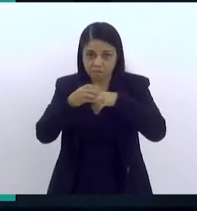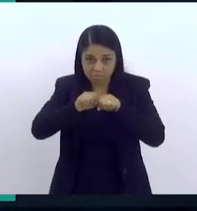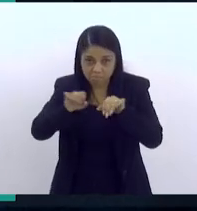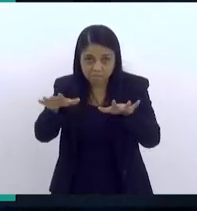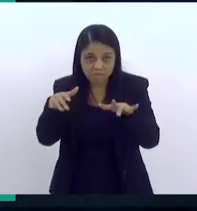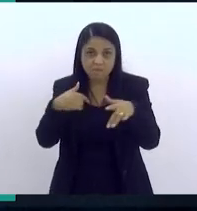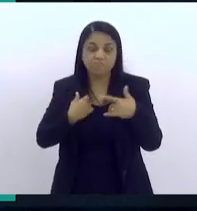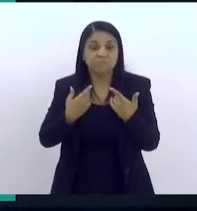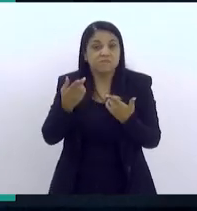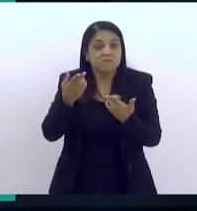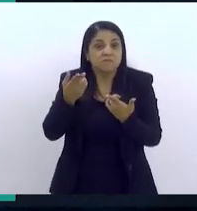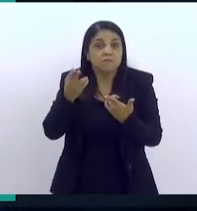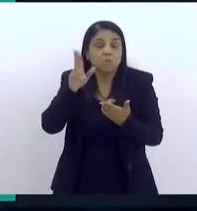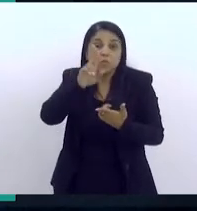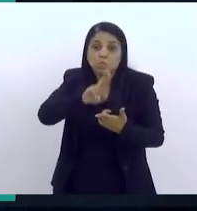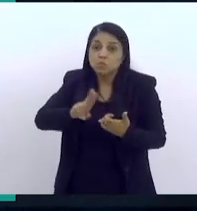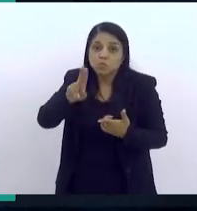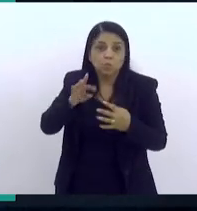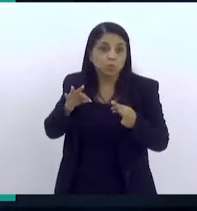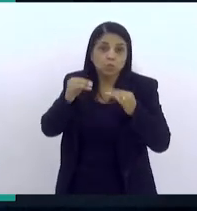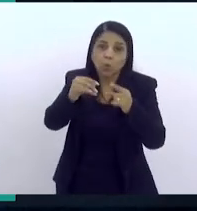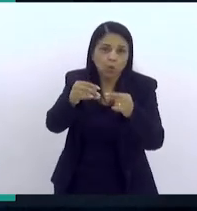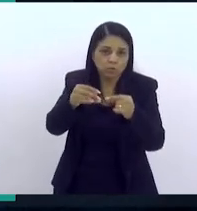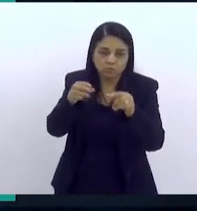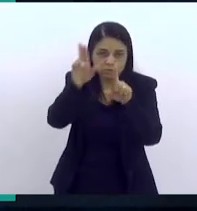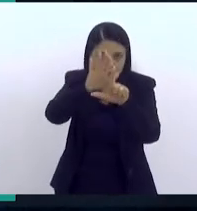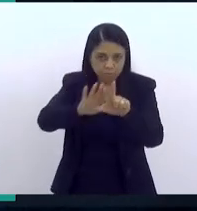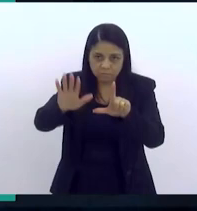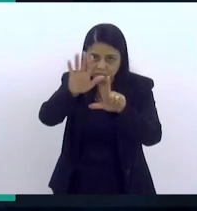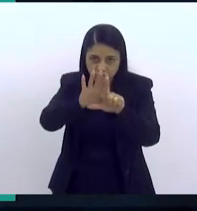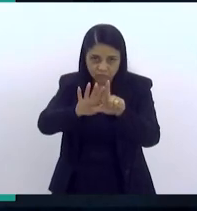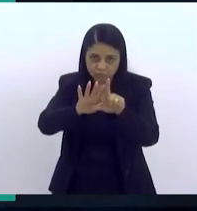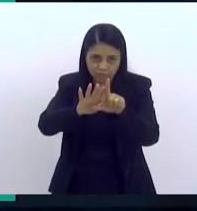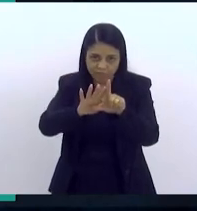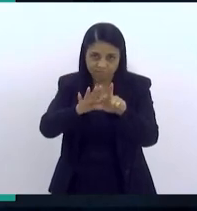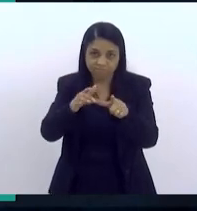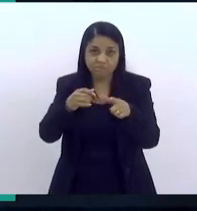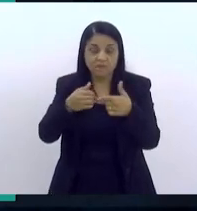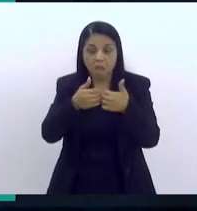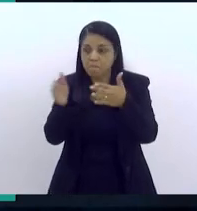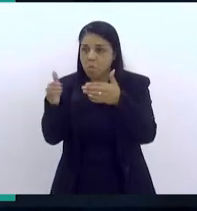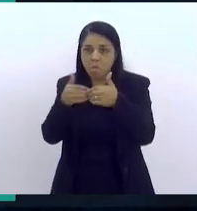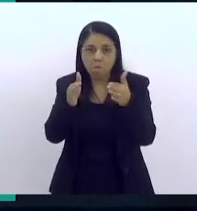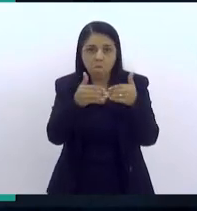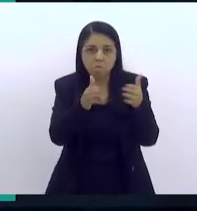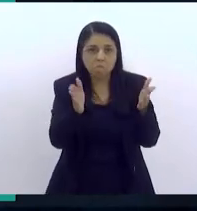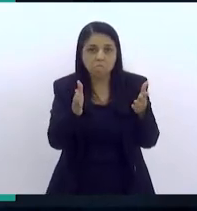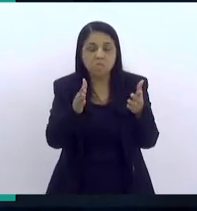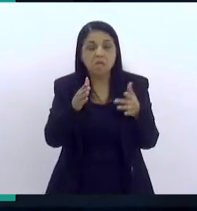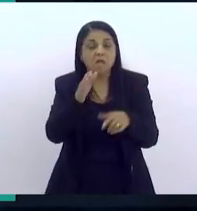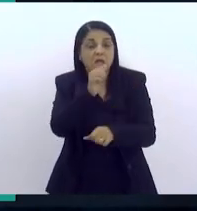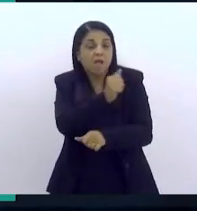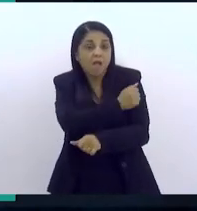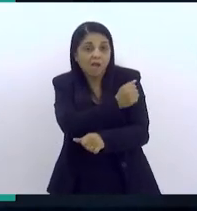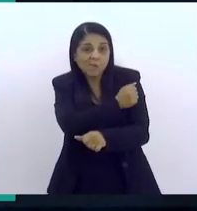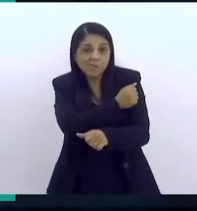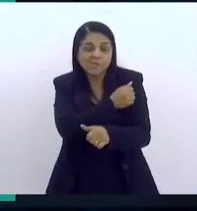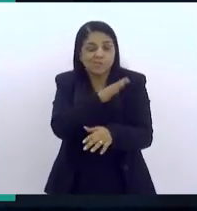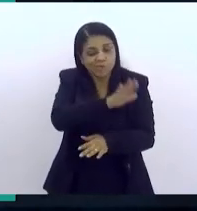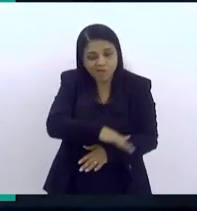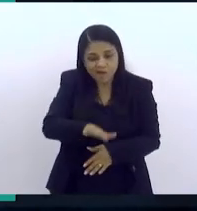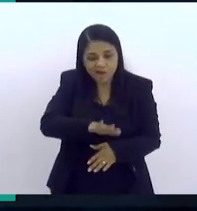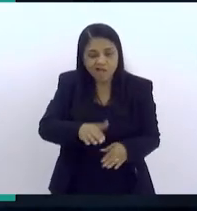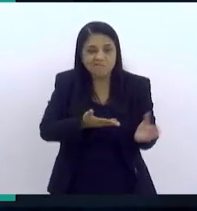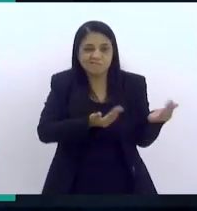plataformas e a gente praticamente uma série de espaços que muitas crianças e adolescentes sequer conheciam